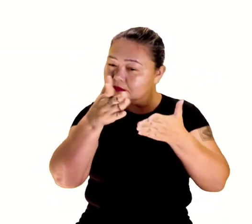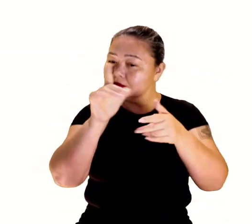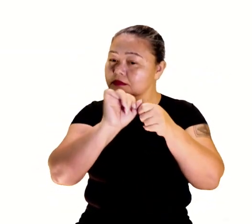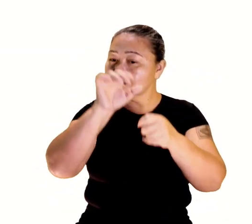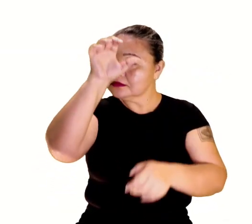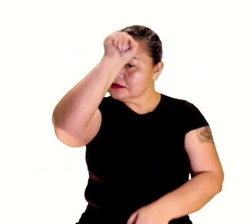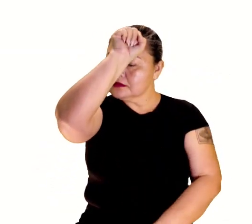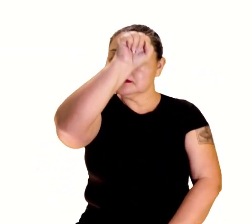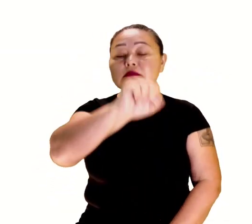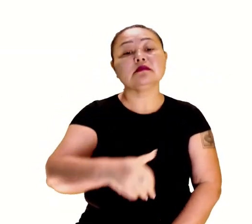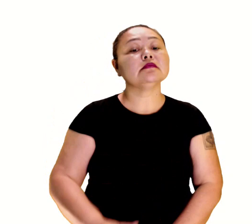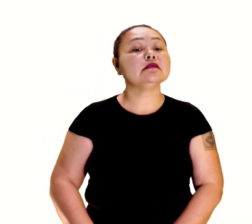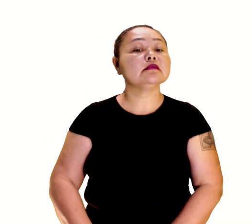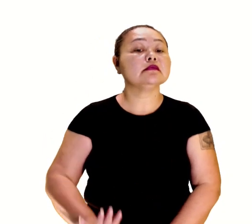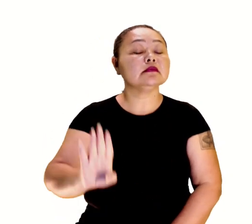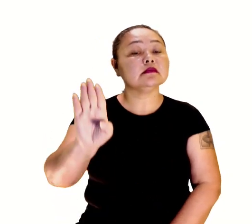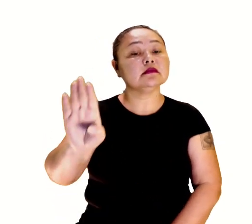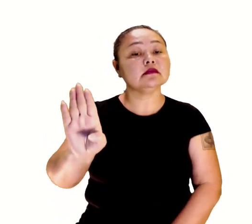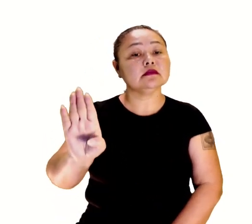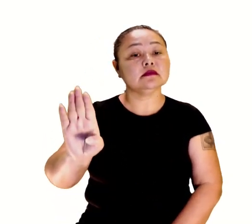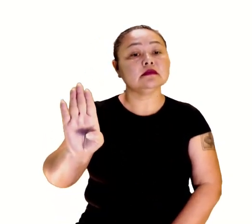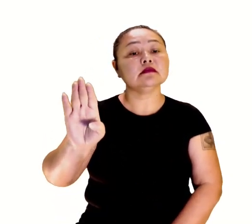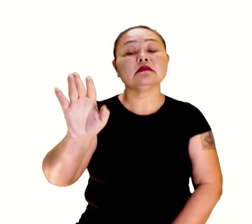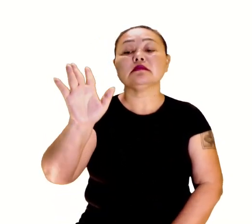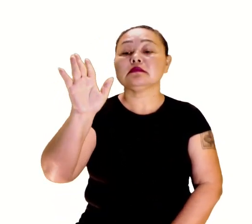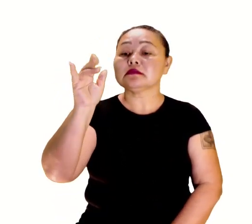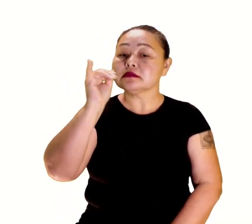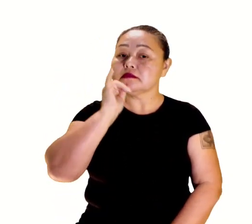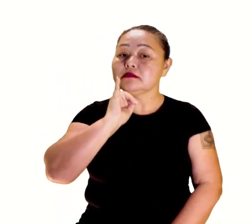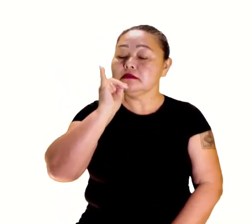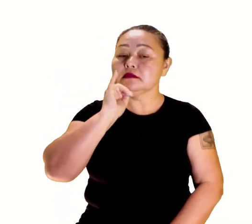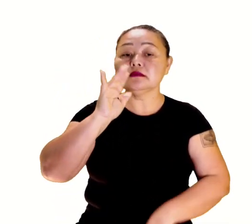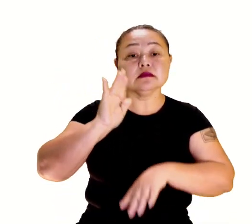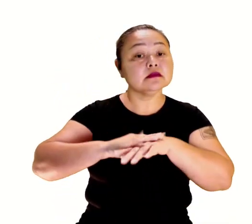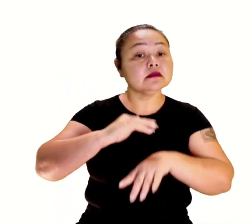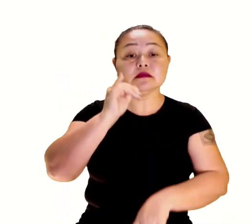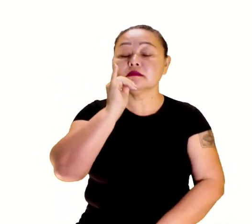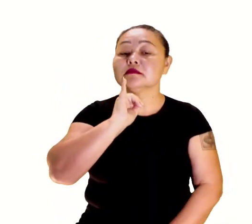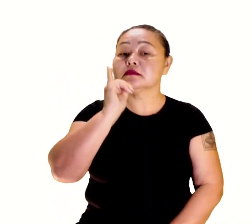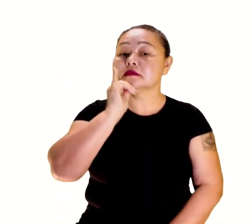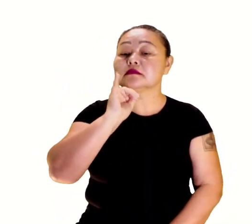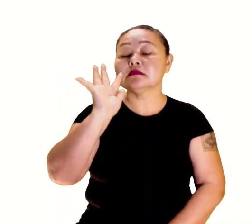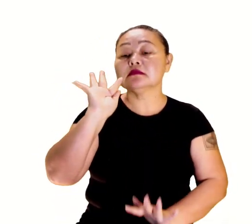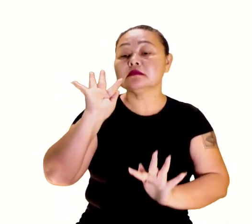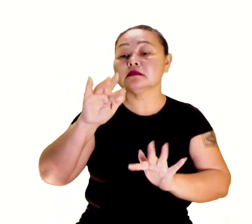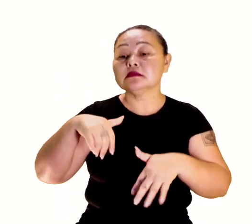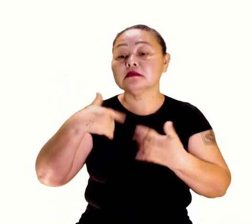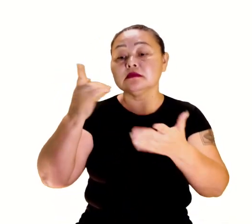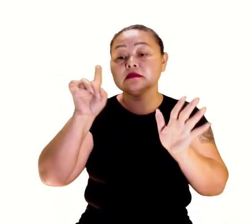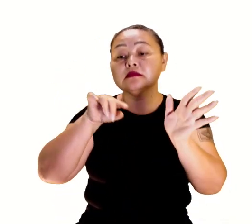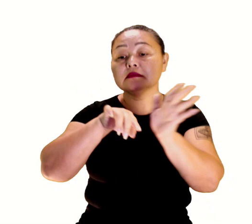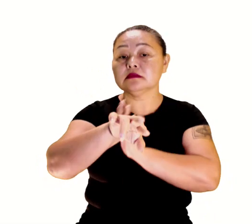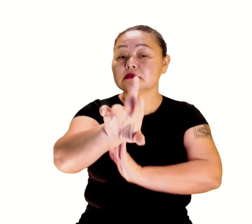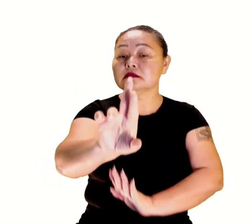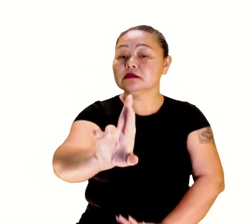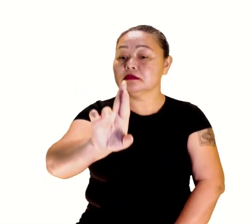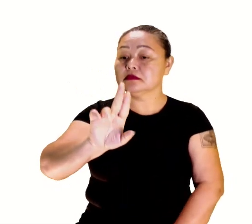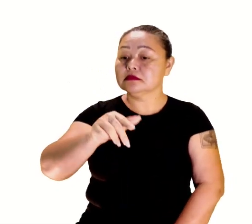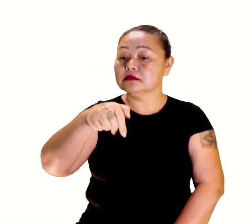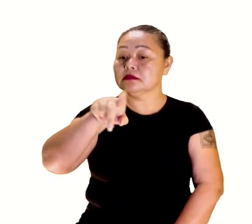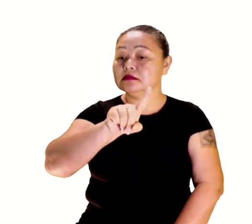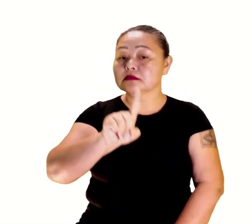Beleza? Vamos lá na letra B, mais um exemplinho aí, temos mais algumas para fazer, que a gente ainda finaliza com quiz, né? Temos um quiz aí para perguntar para